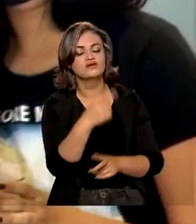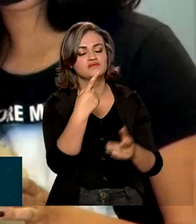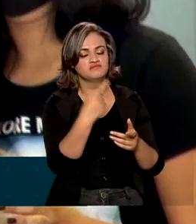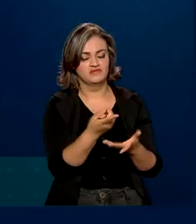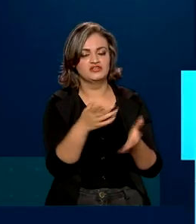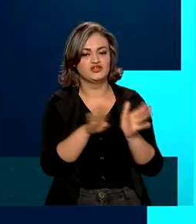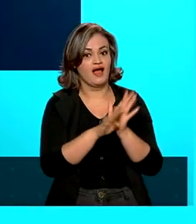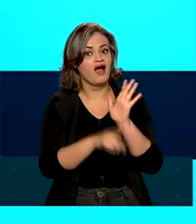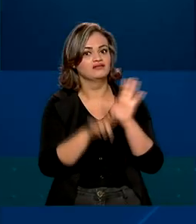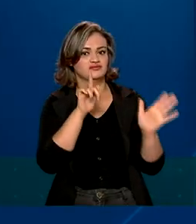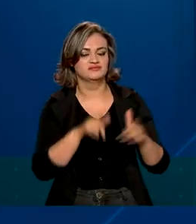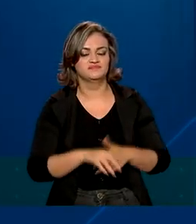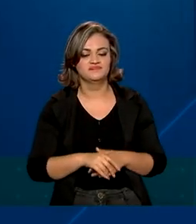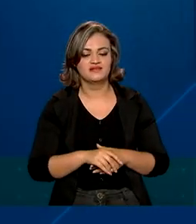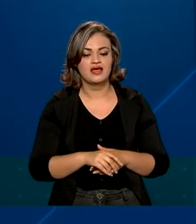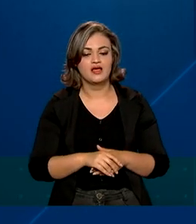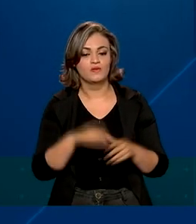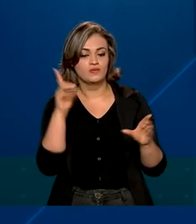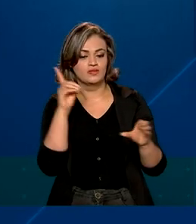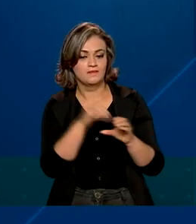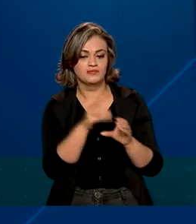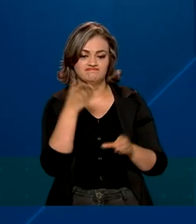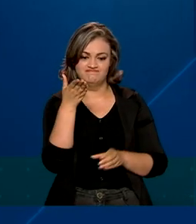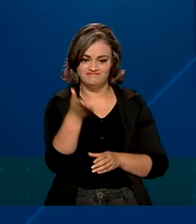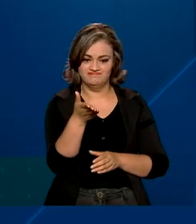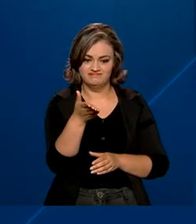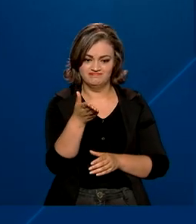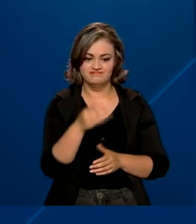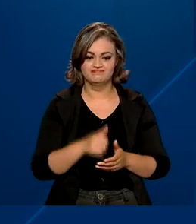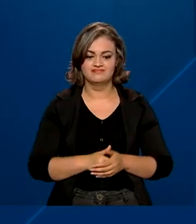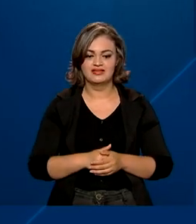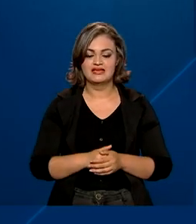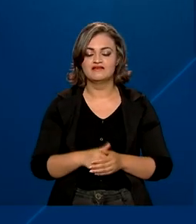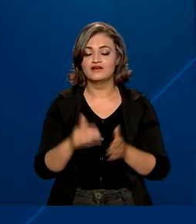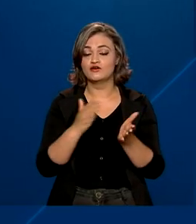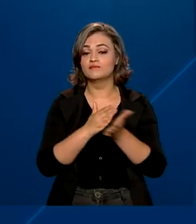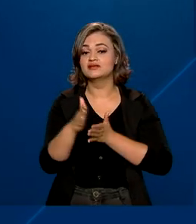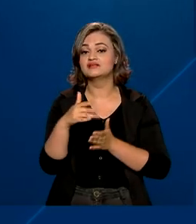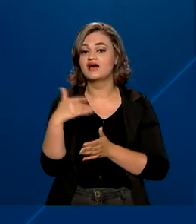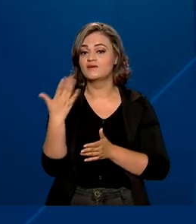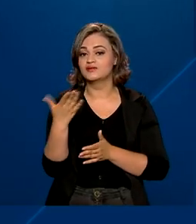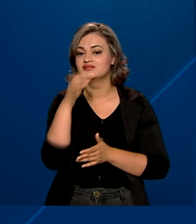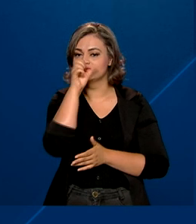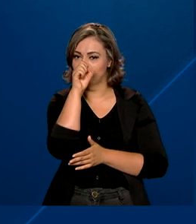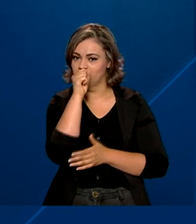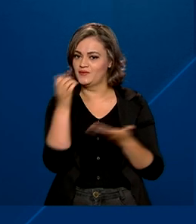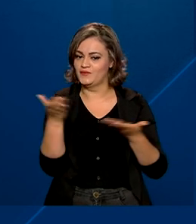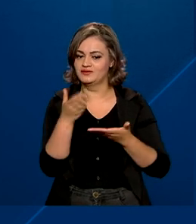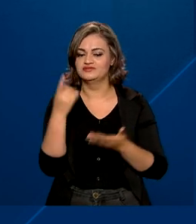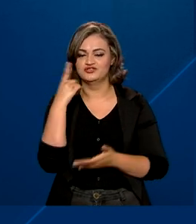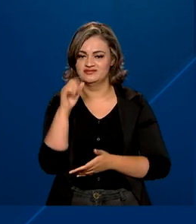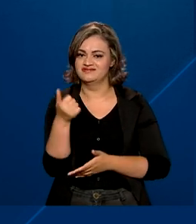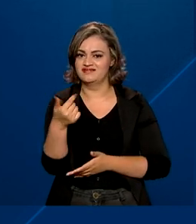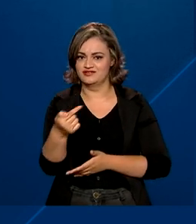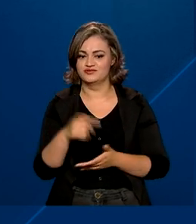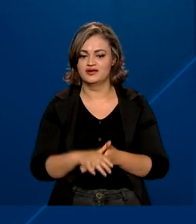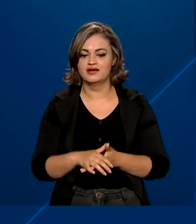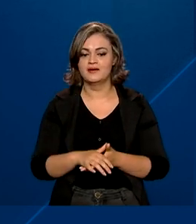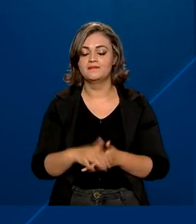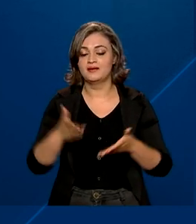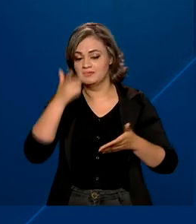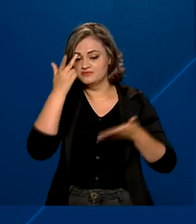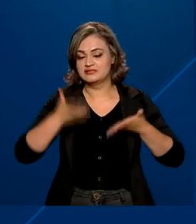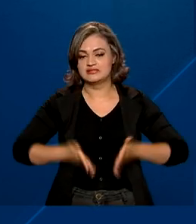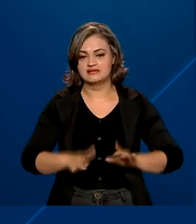antecipado. Os depósitos em poupança social digital terão início a partir deste sábado, dia 17, para os